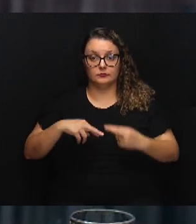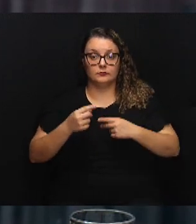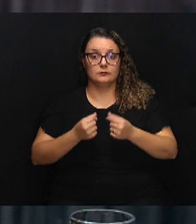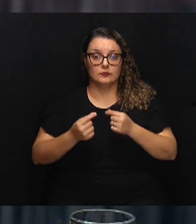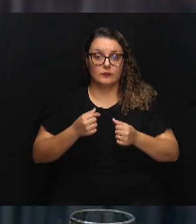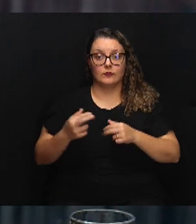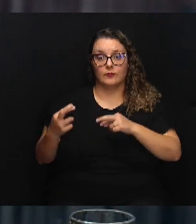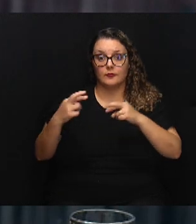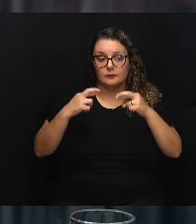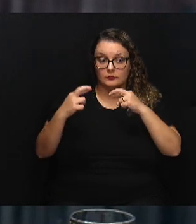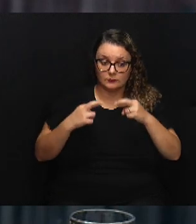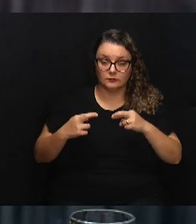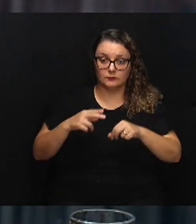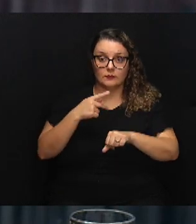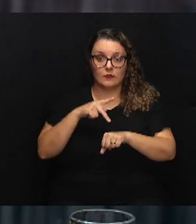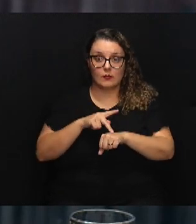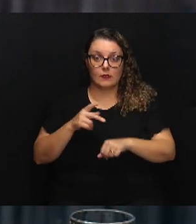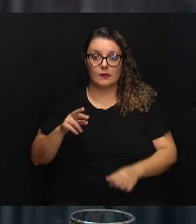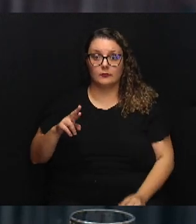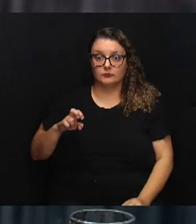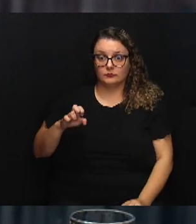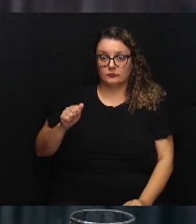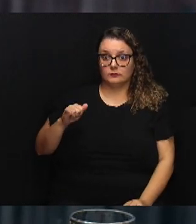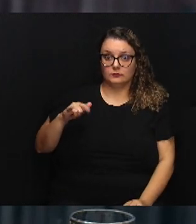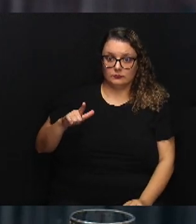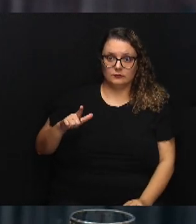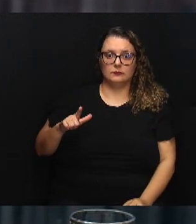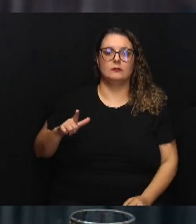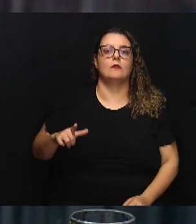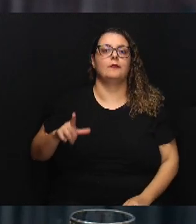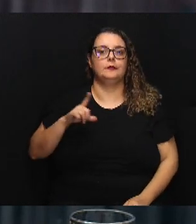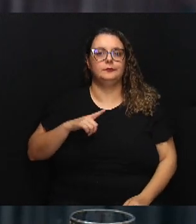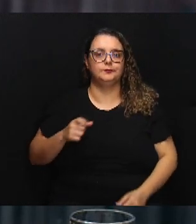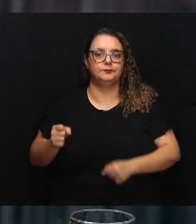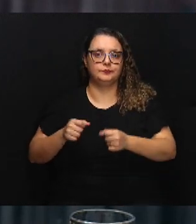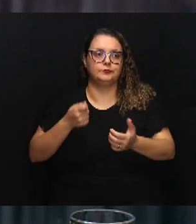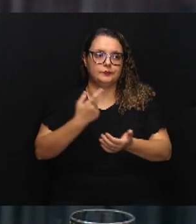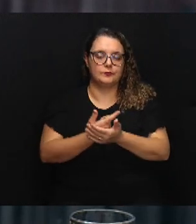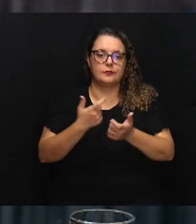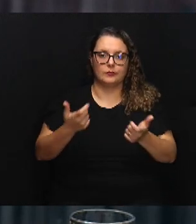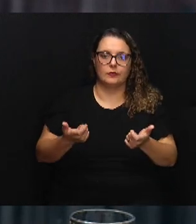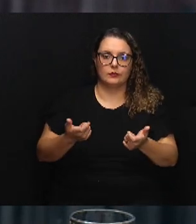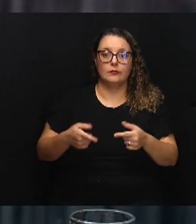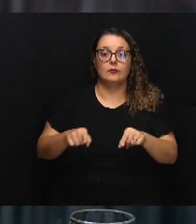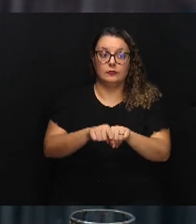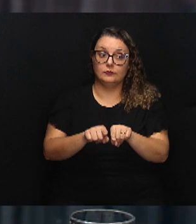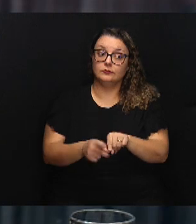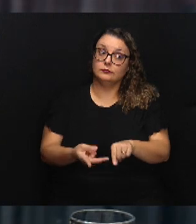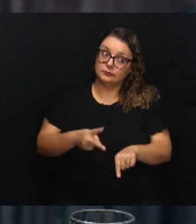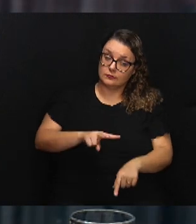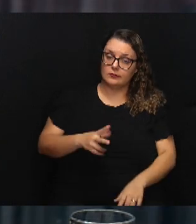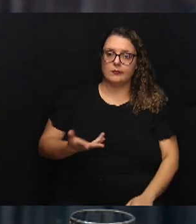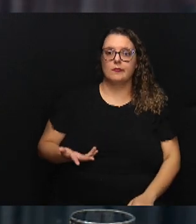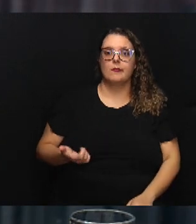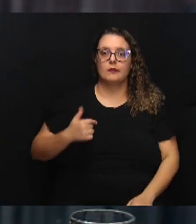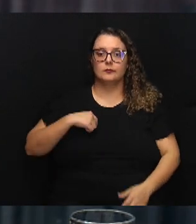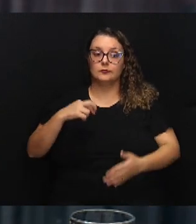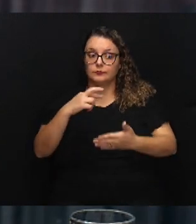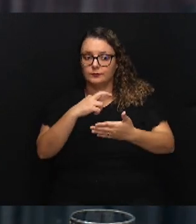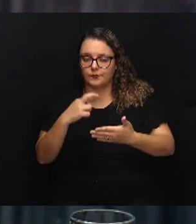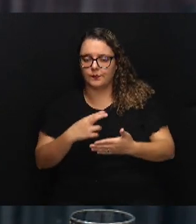consegue analisar países que o real tem um poder de compra maior, como também o inverso disso. Então a gente acaba